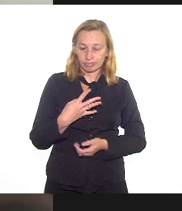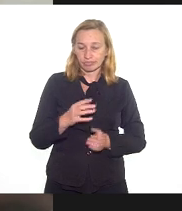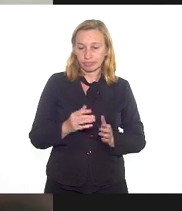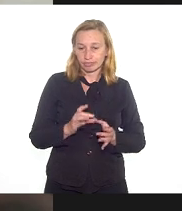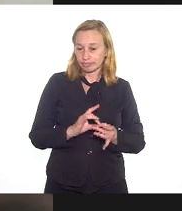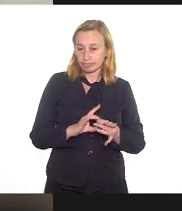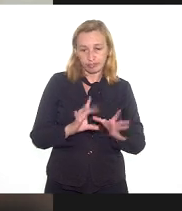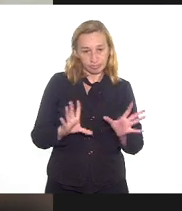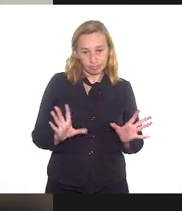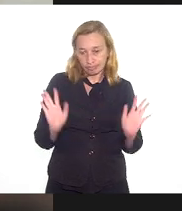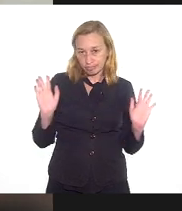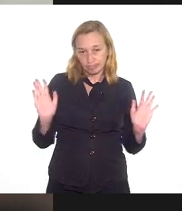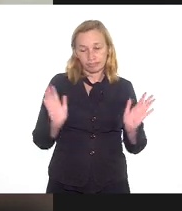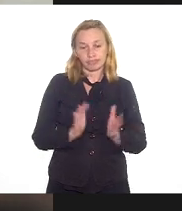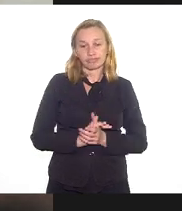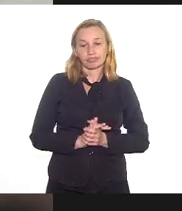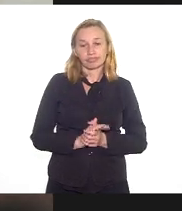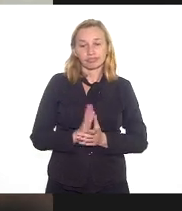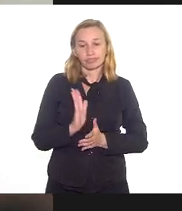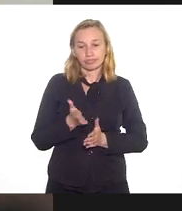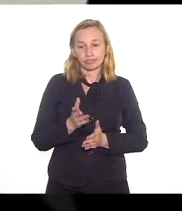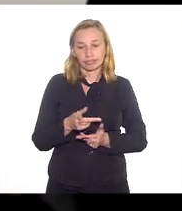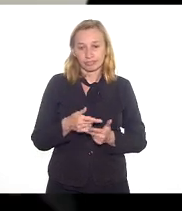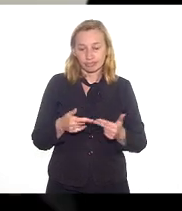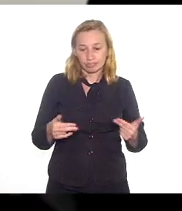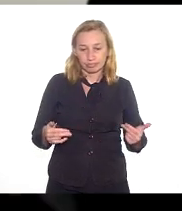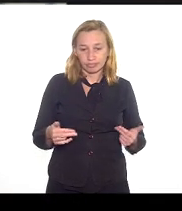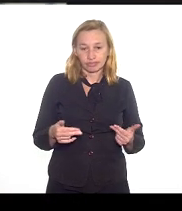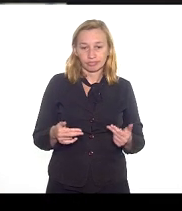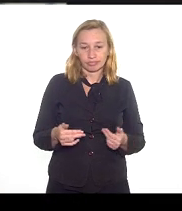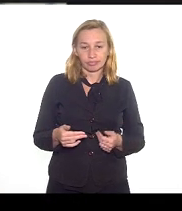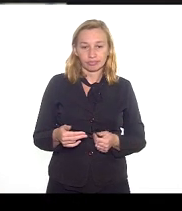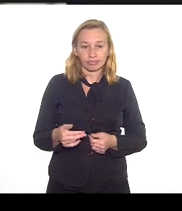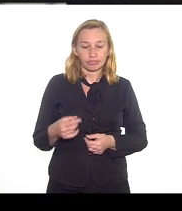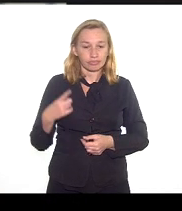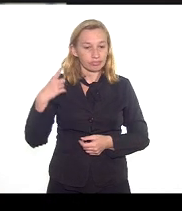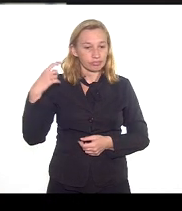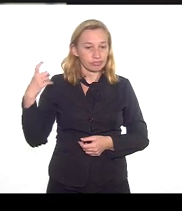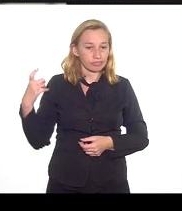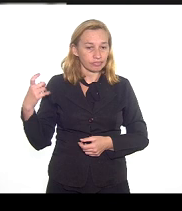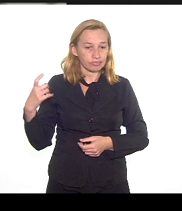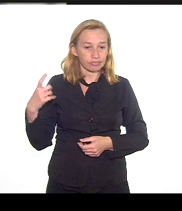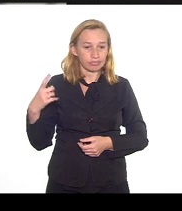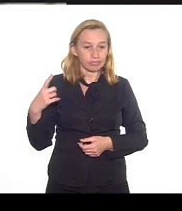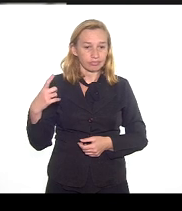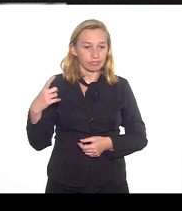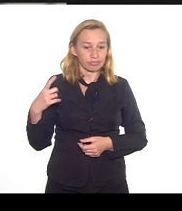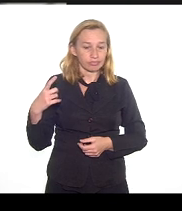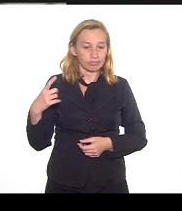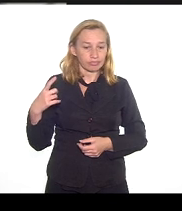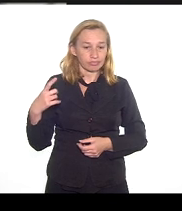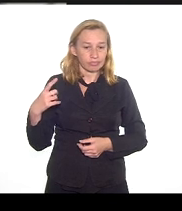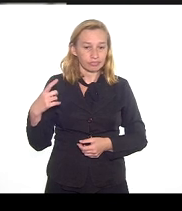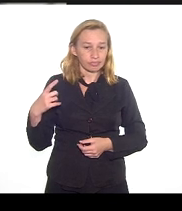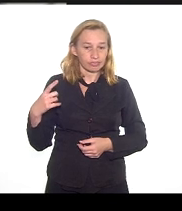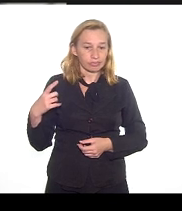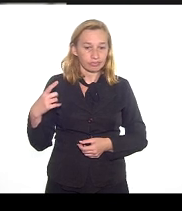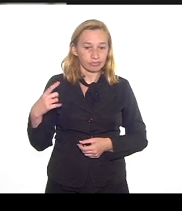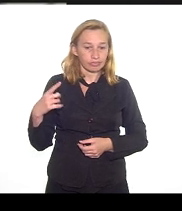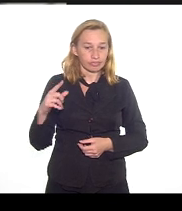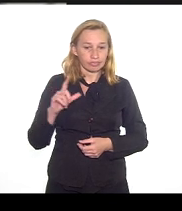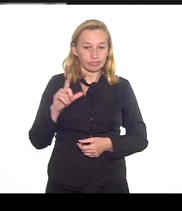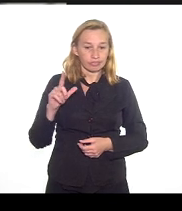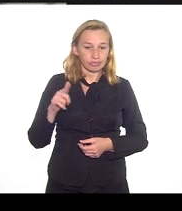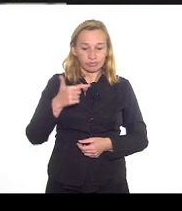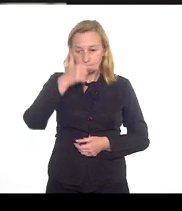que, enfim, a gente já fez vários... Está aberto, passos. Luiz, seu som está aberto. Luiz, seu som da máquina.